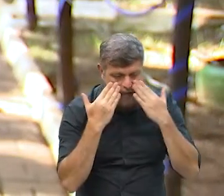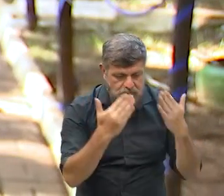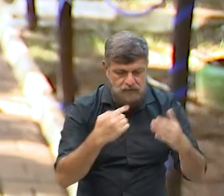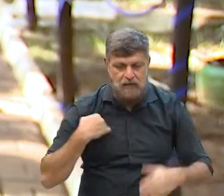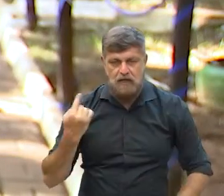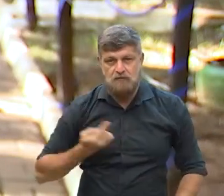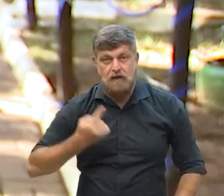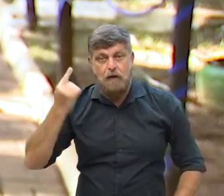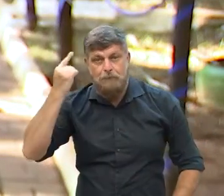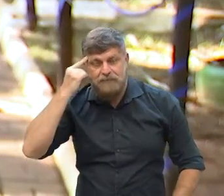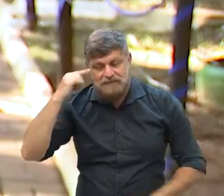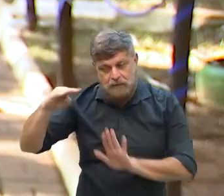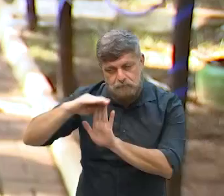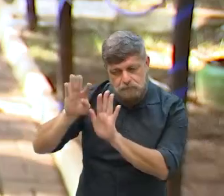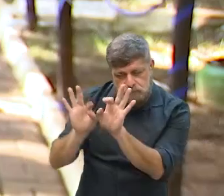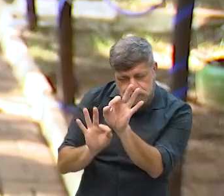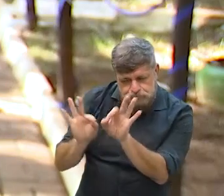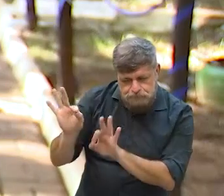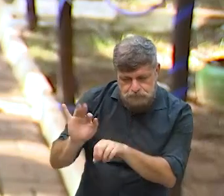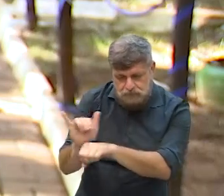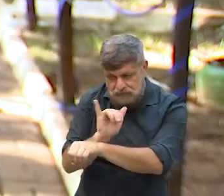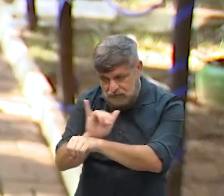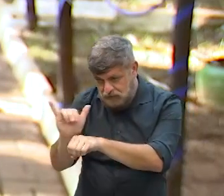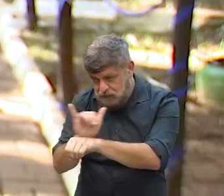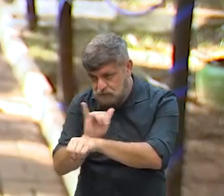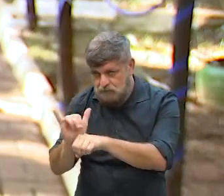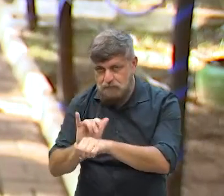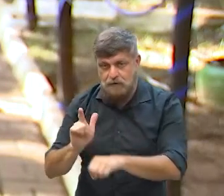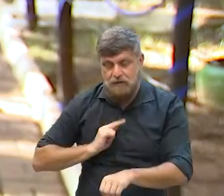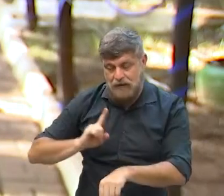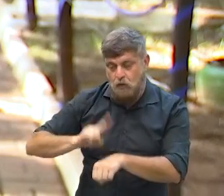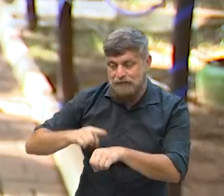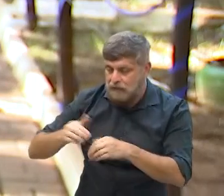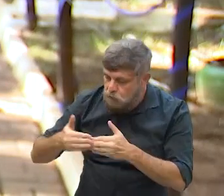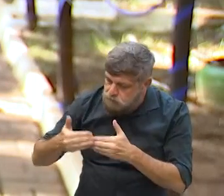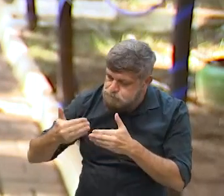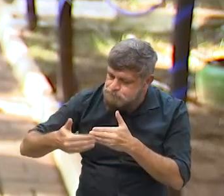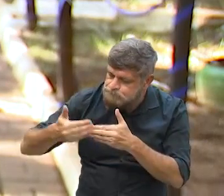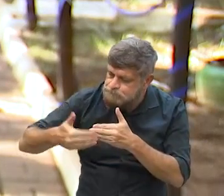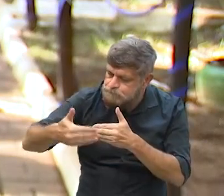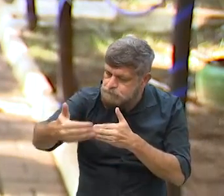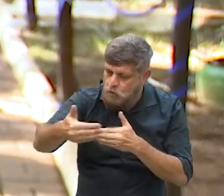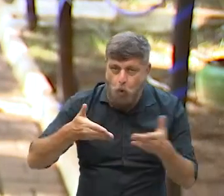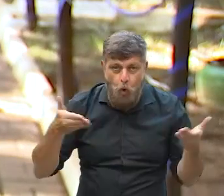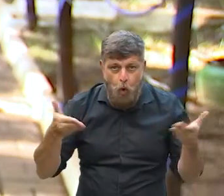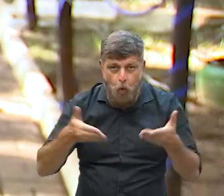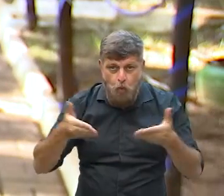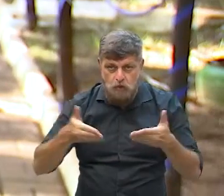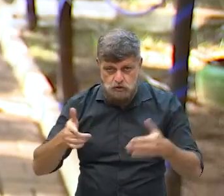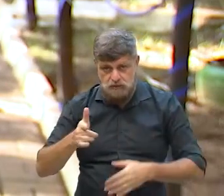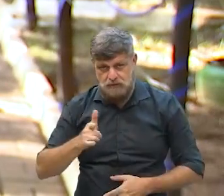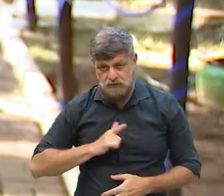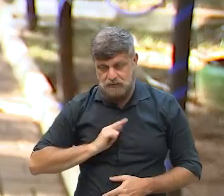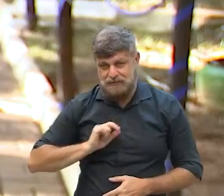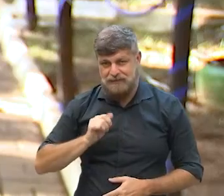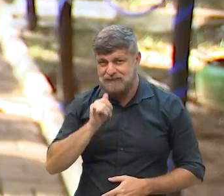de forma planejada, né, para um longo período. Hoje, o que nós temos agora é assim, a gente plantou nos 4 anos